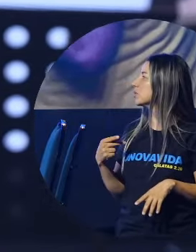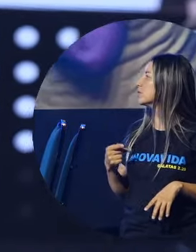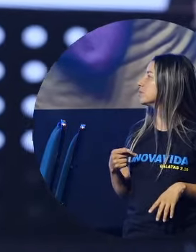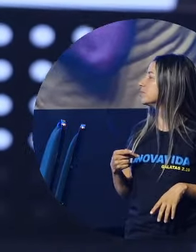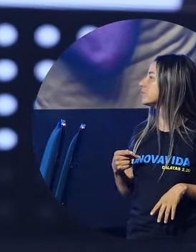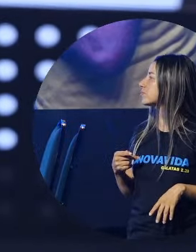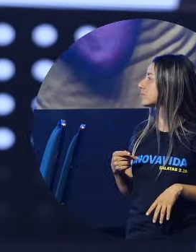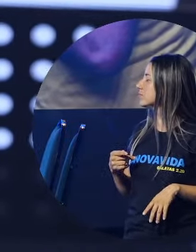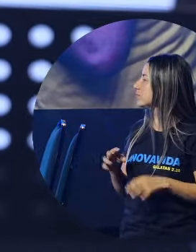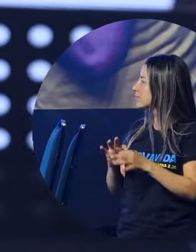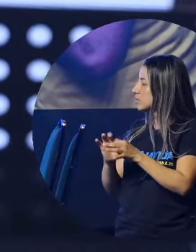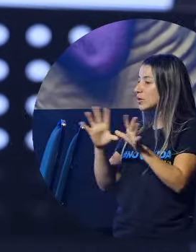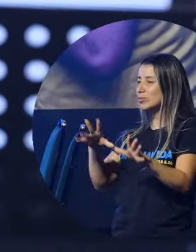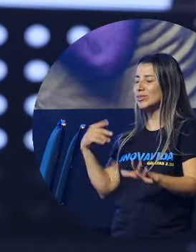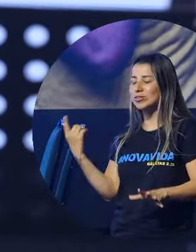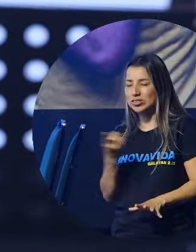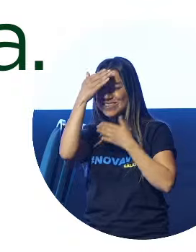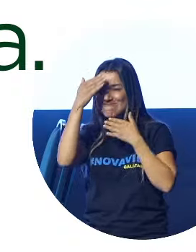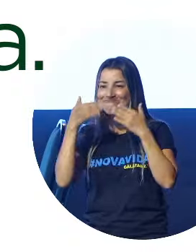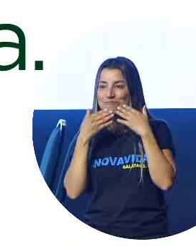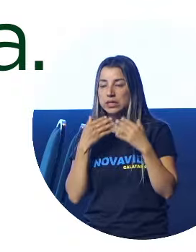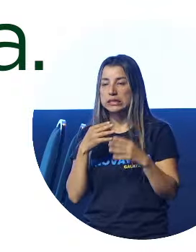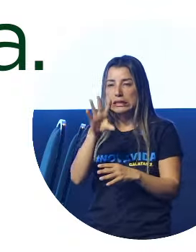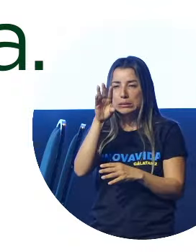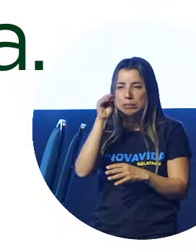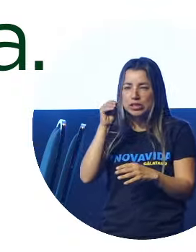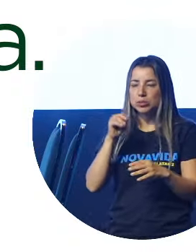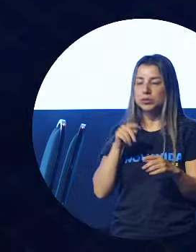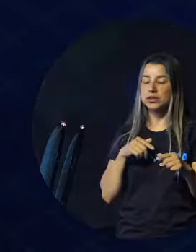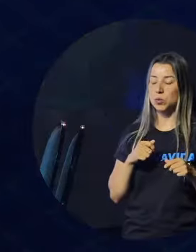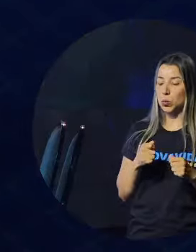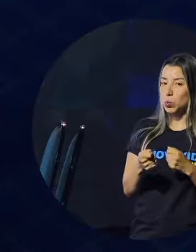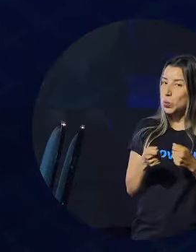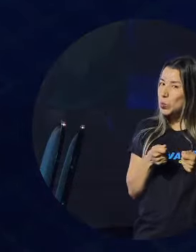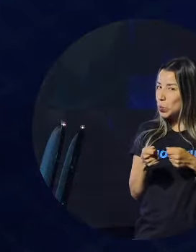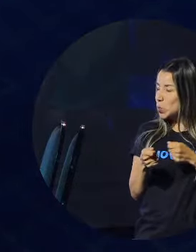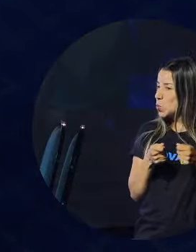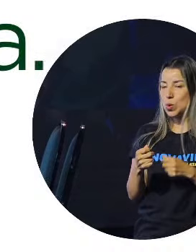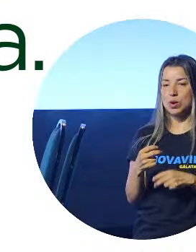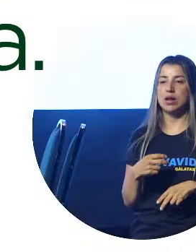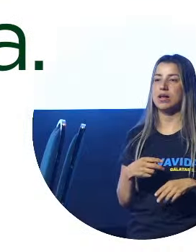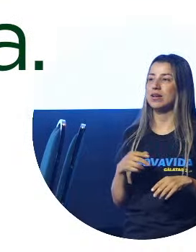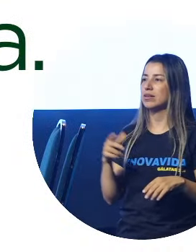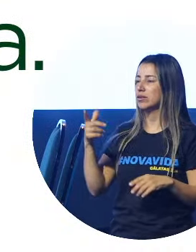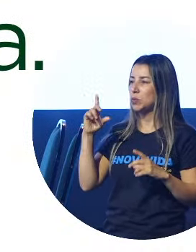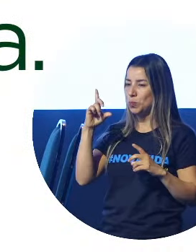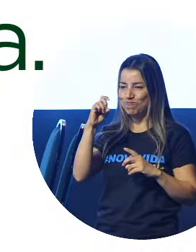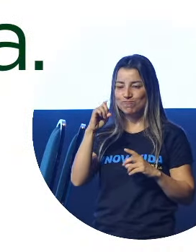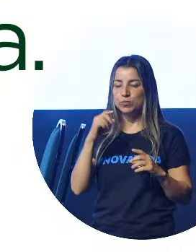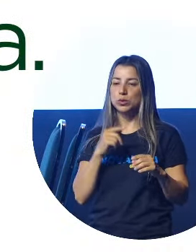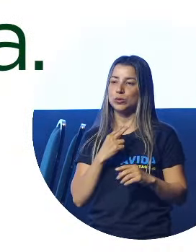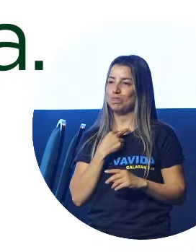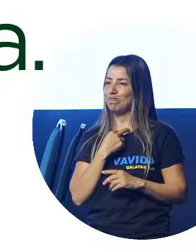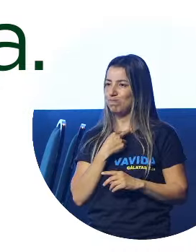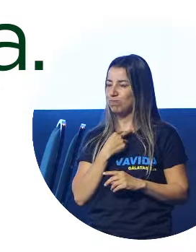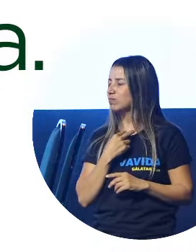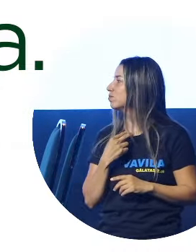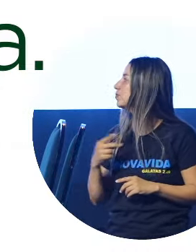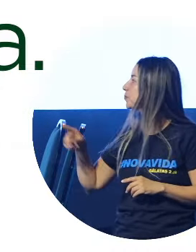Permita que participemos desse momento. Mas agora, por favor, não fotografe. Aí,